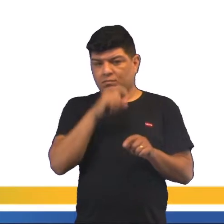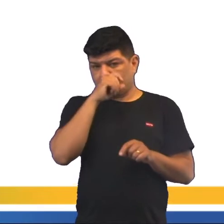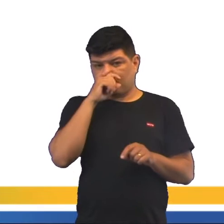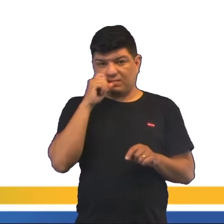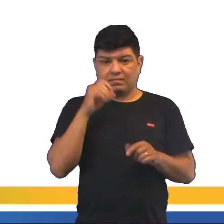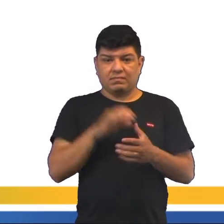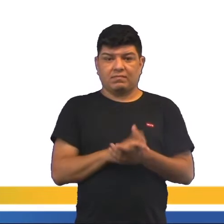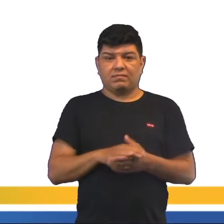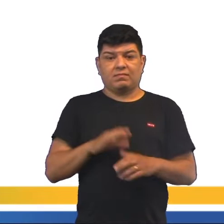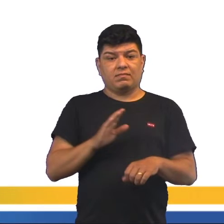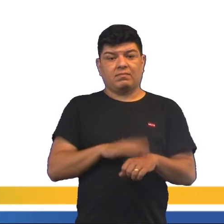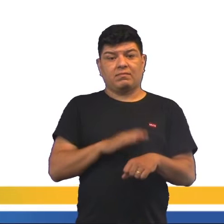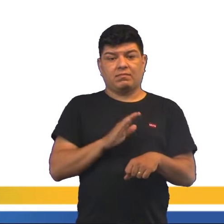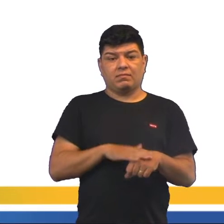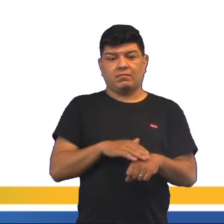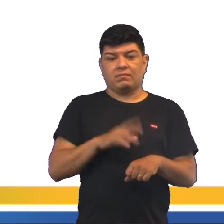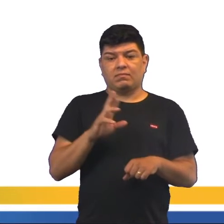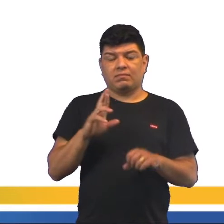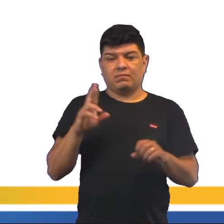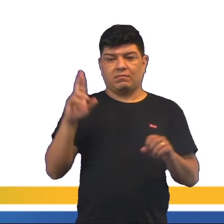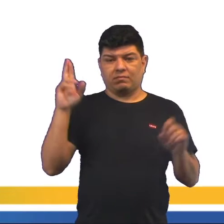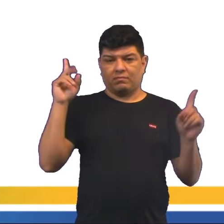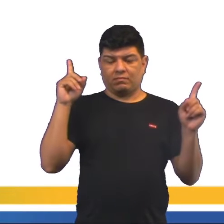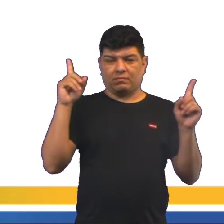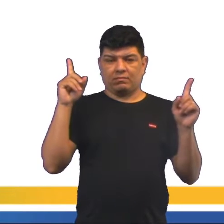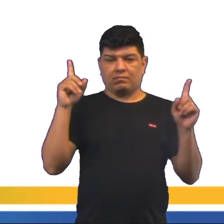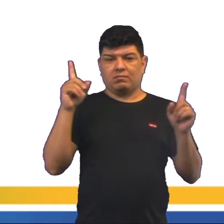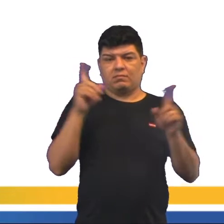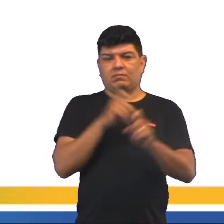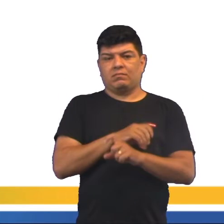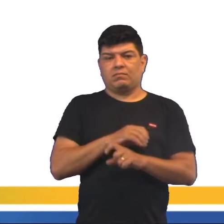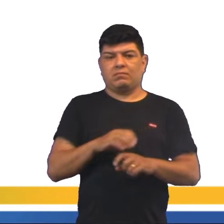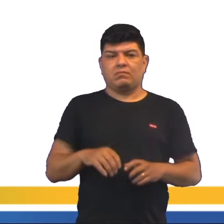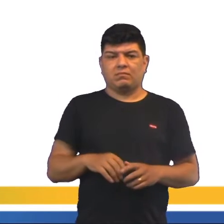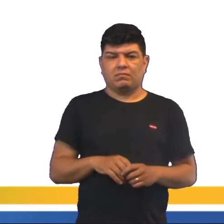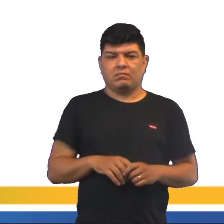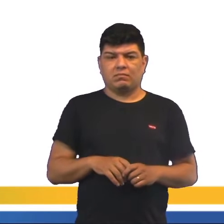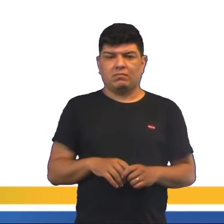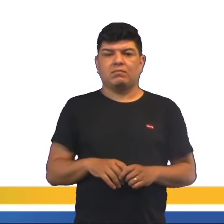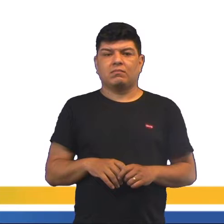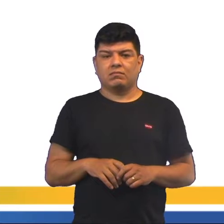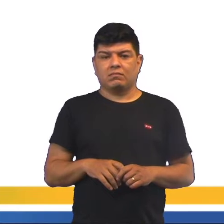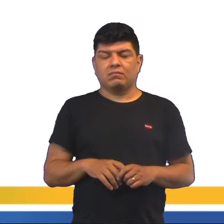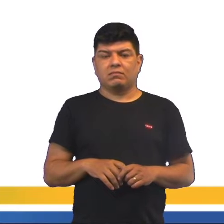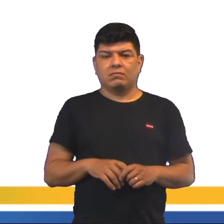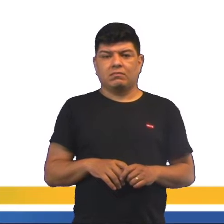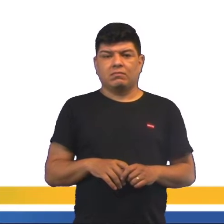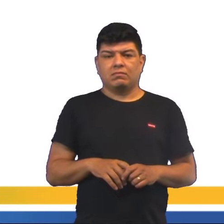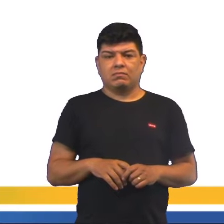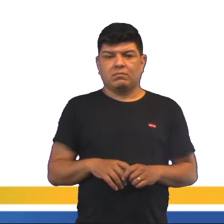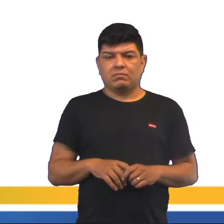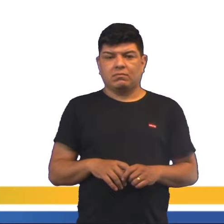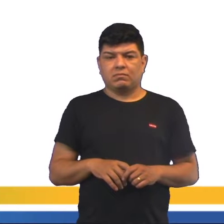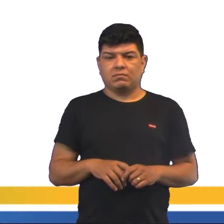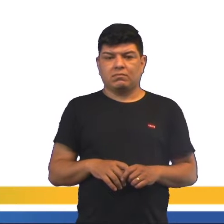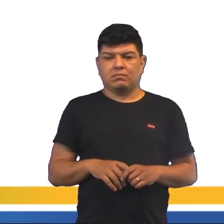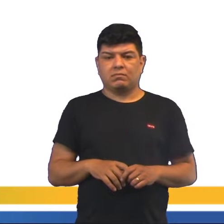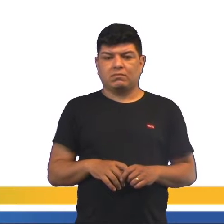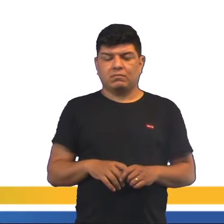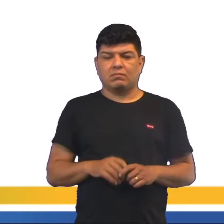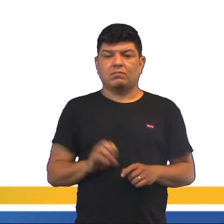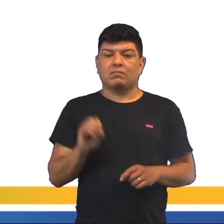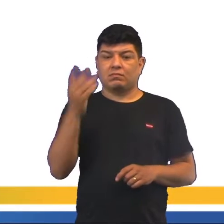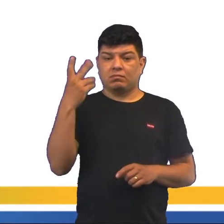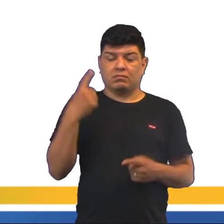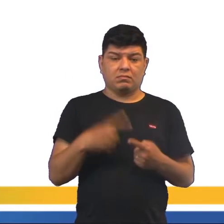que é mais difícil de ocorrer por conta da hegemonia da religião cristã no Ocidente. Isso ocorre porque